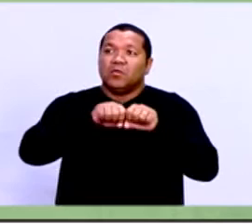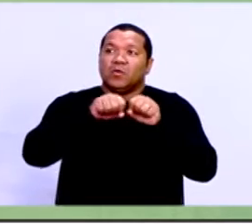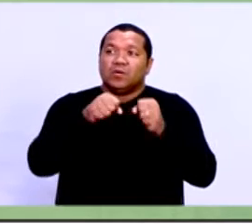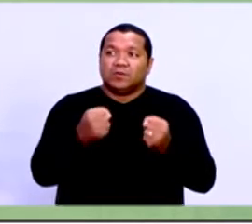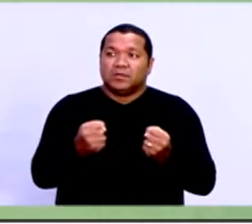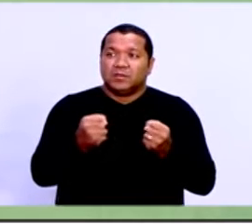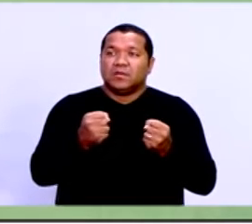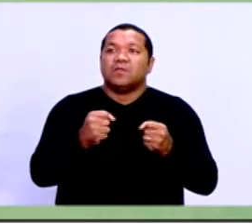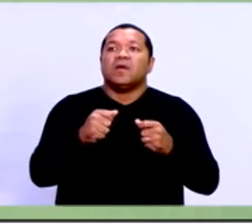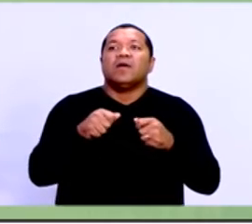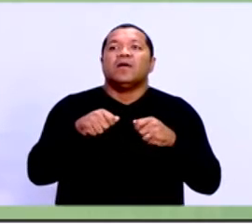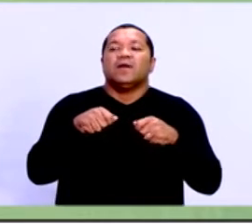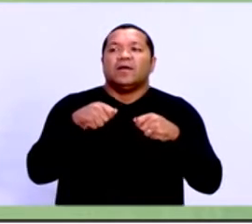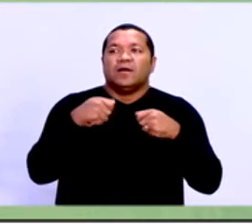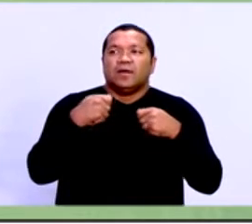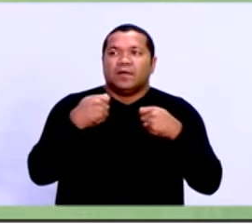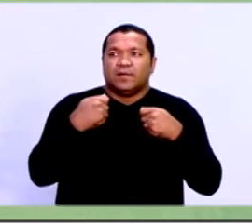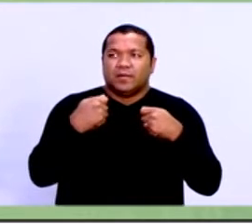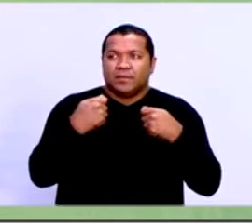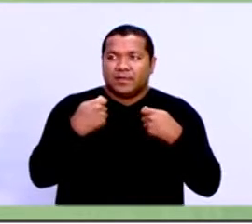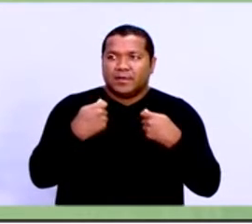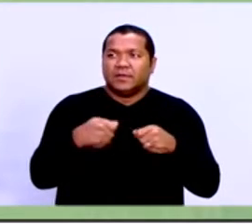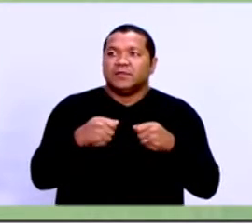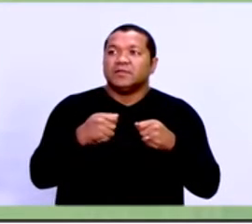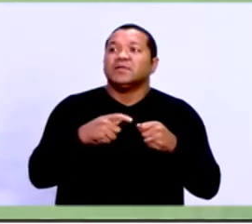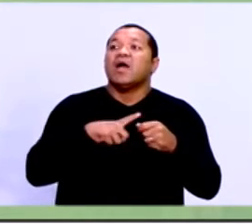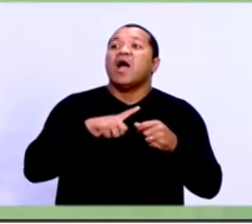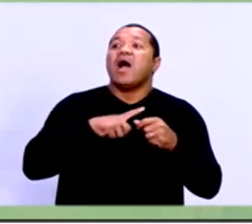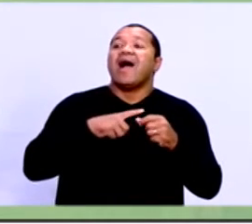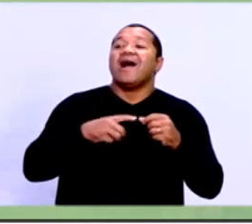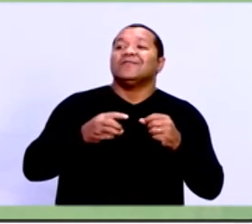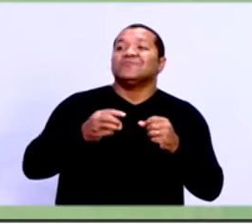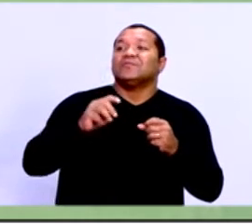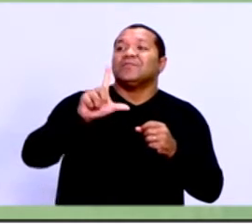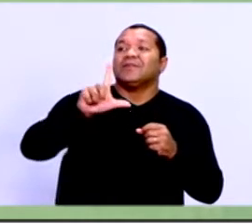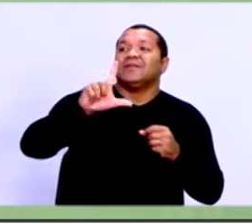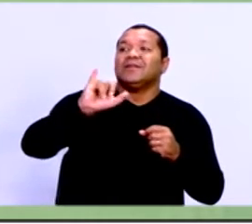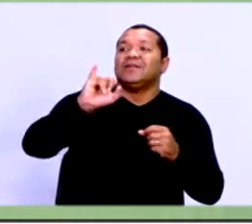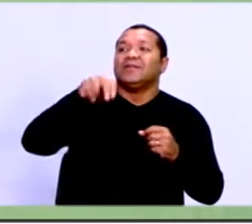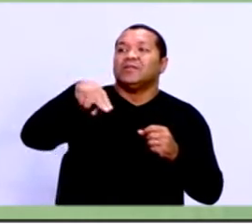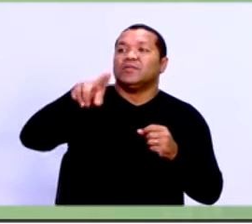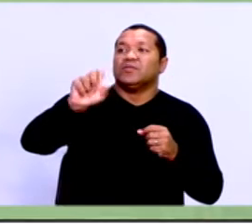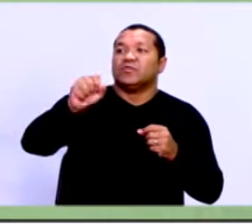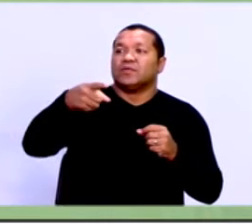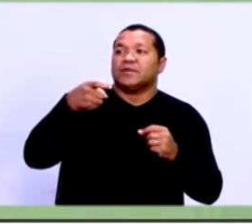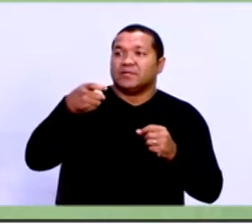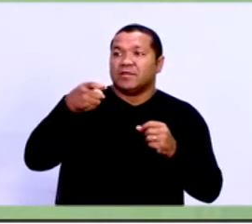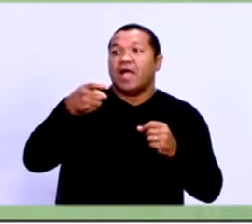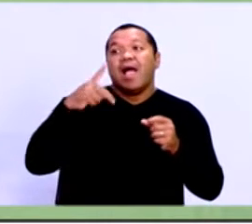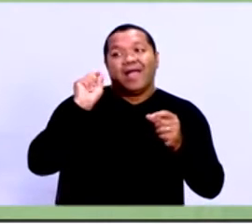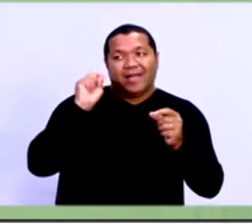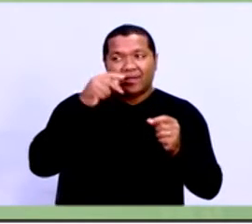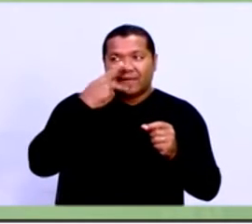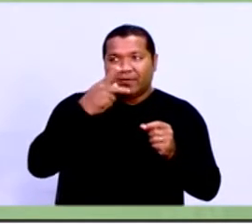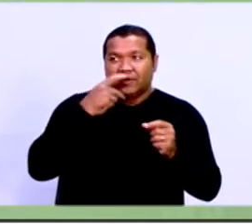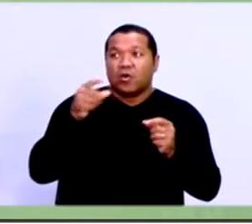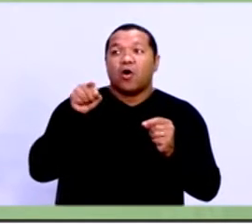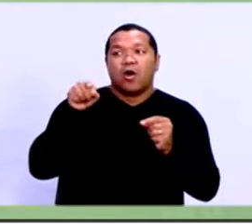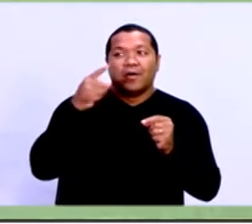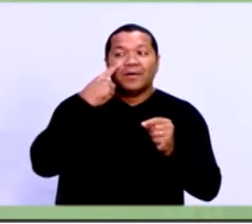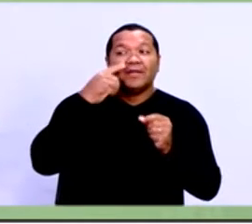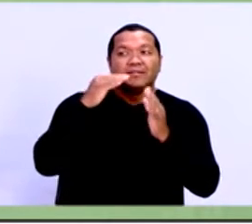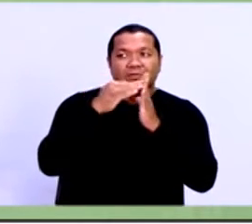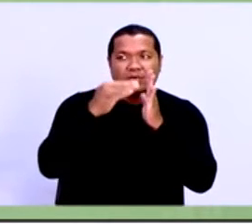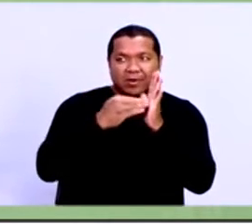relacionado operacionalizado no sistema linux é uma restrição ele está dizendo o seguinte o